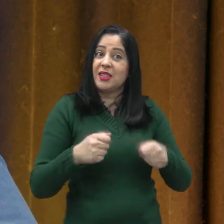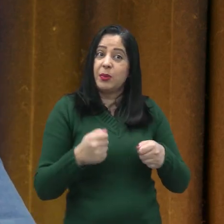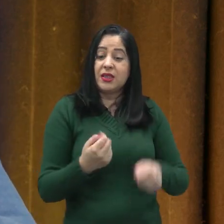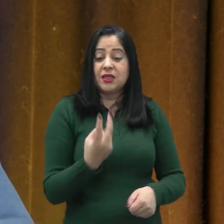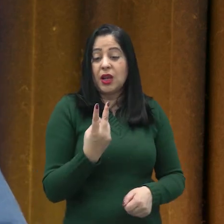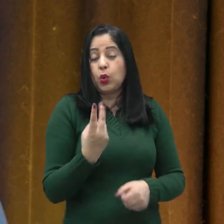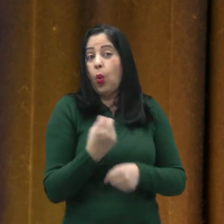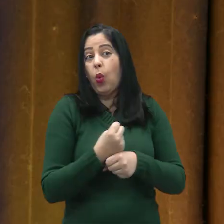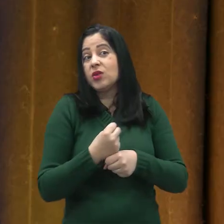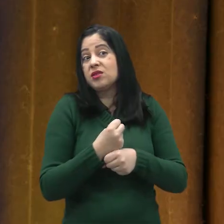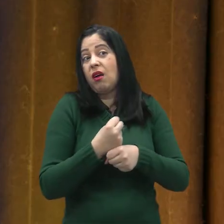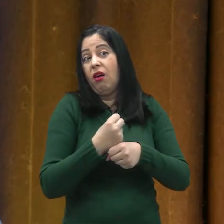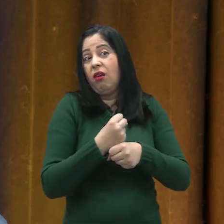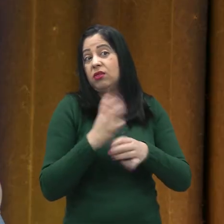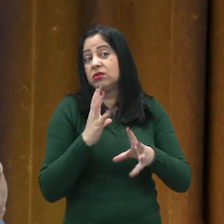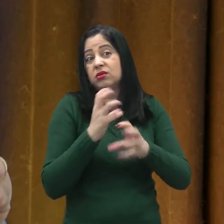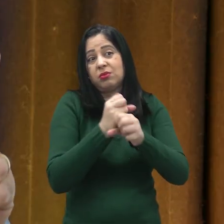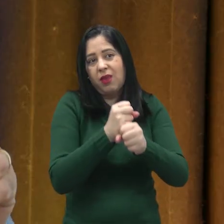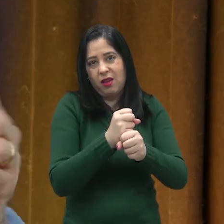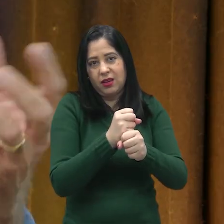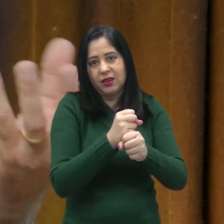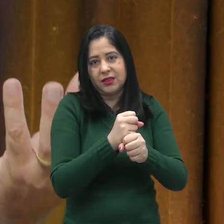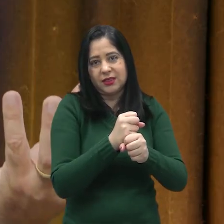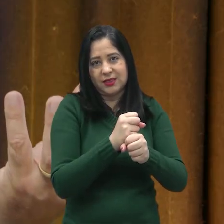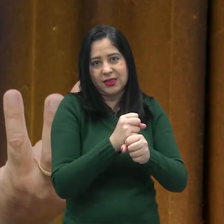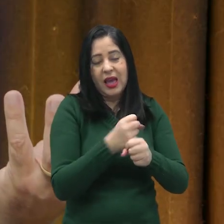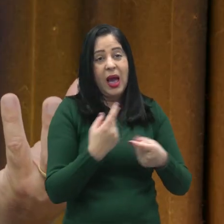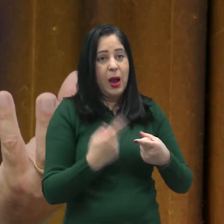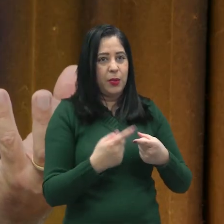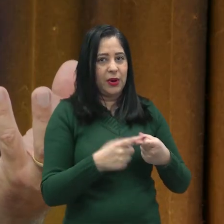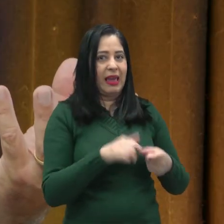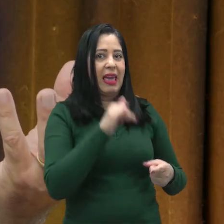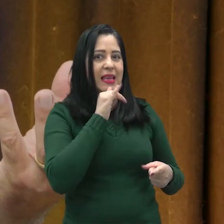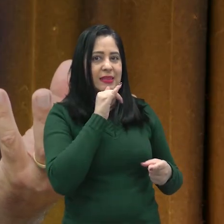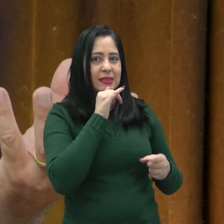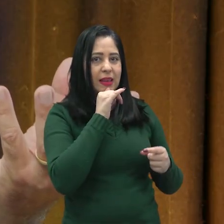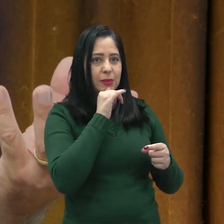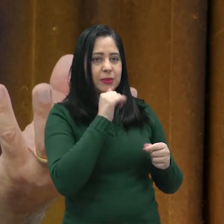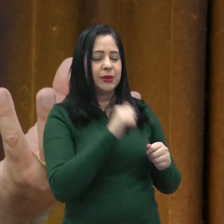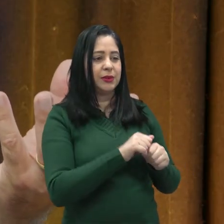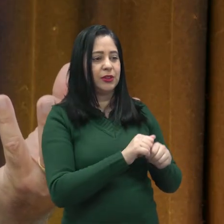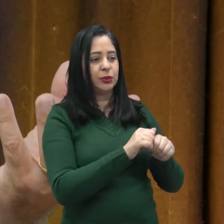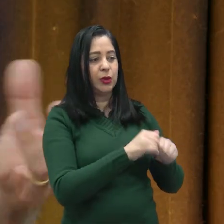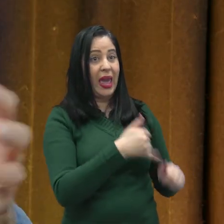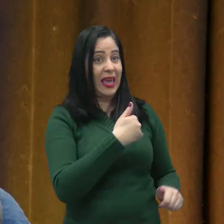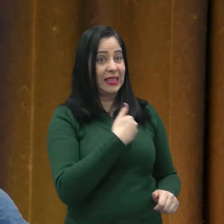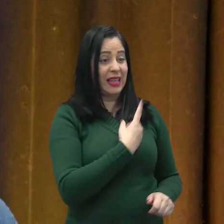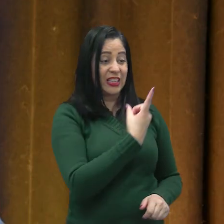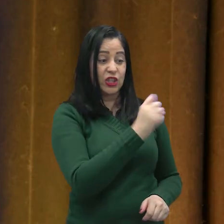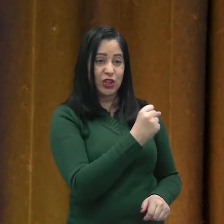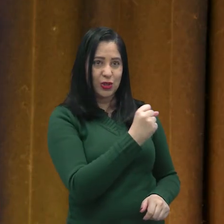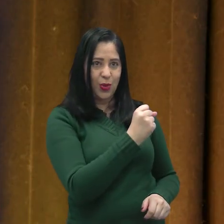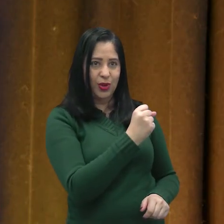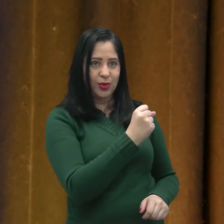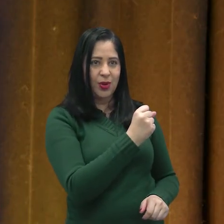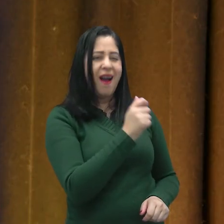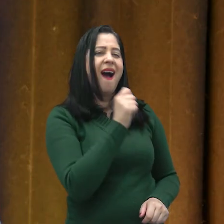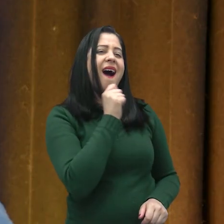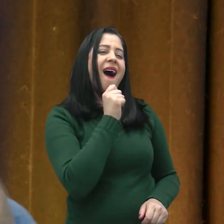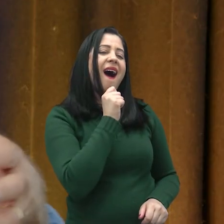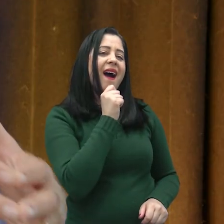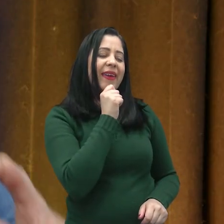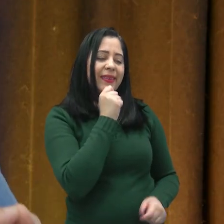3 anos para se adequar. E essa transição dele como juvenil para adulto é muito complicada. E nós criamos, junto